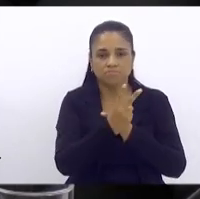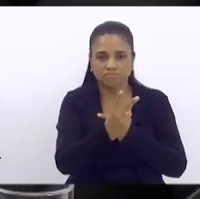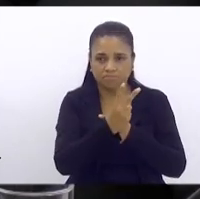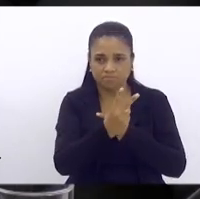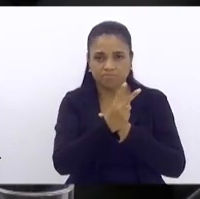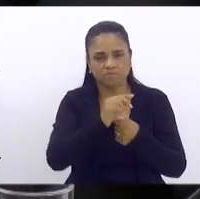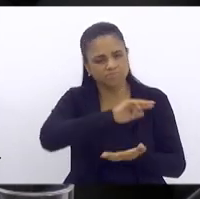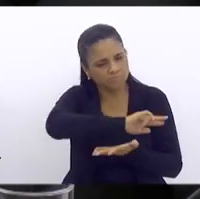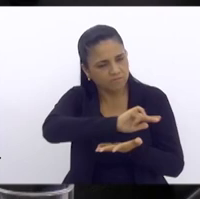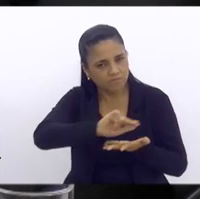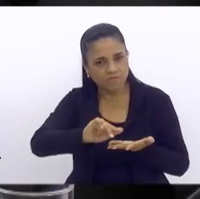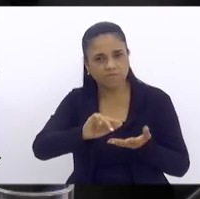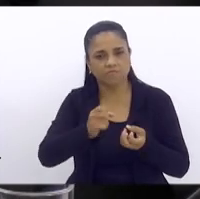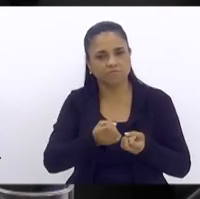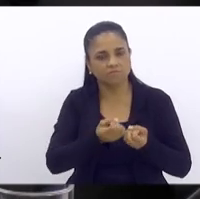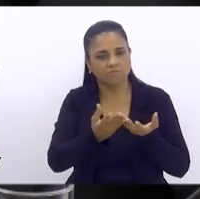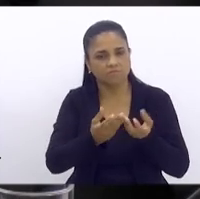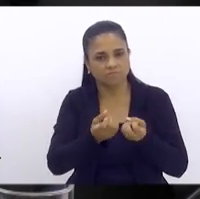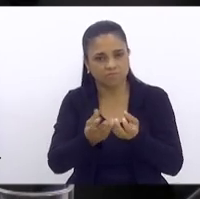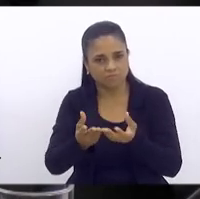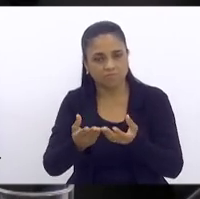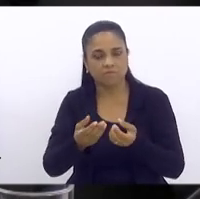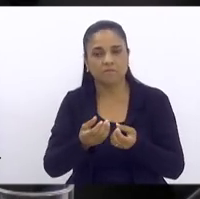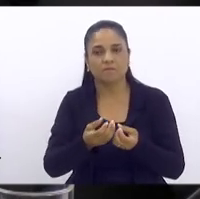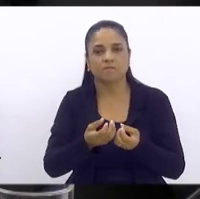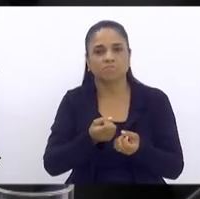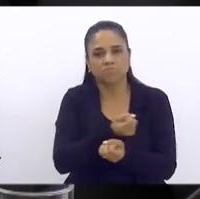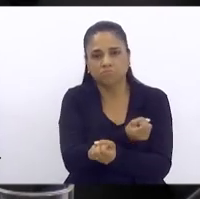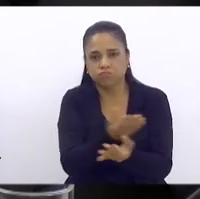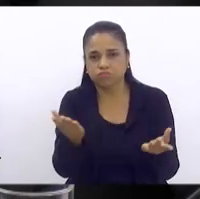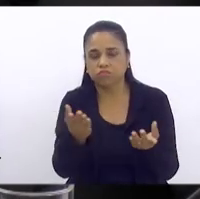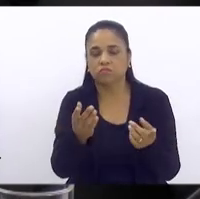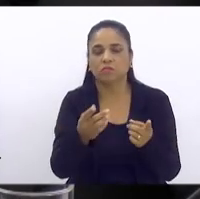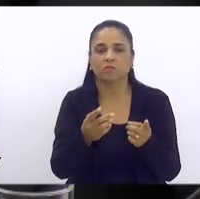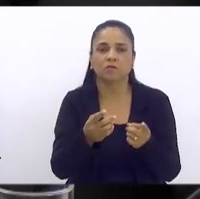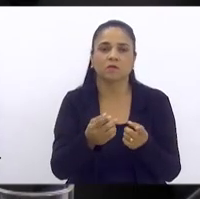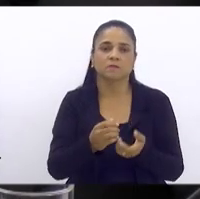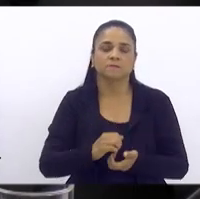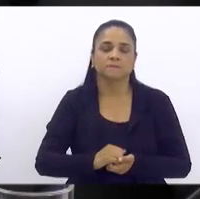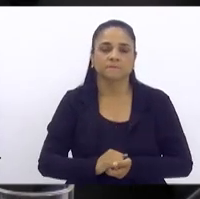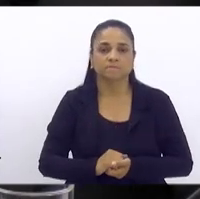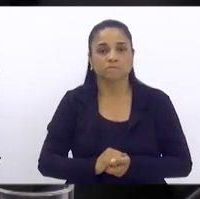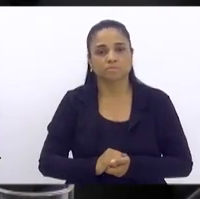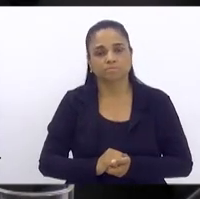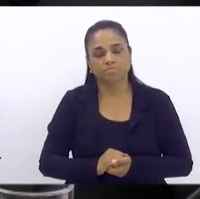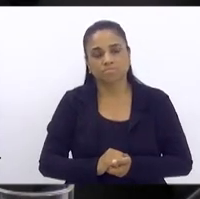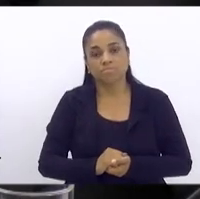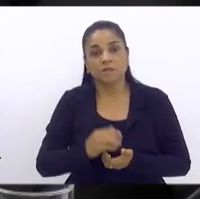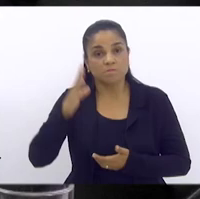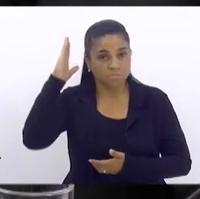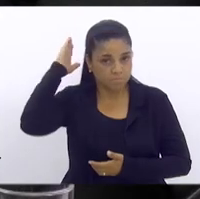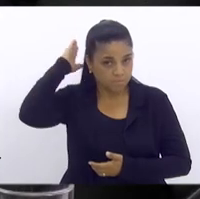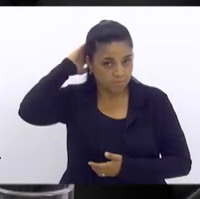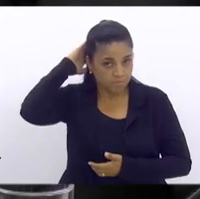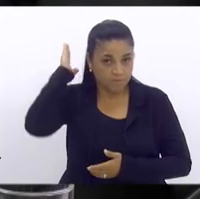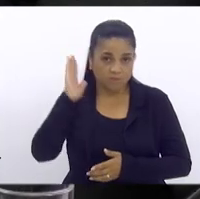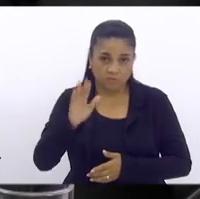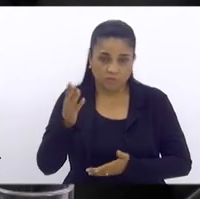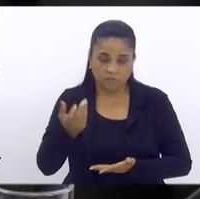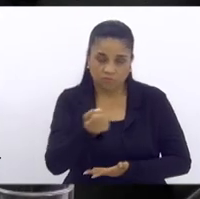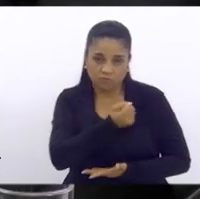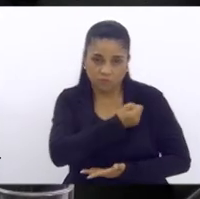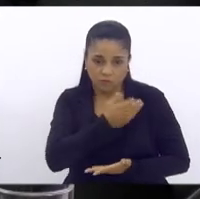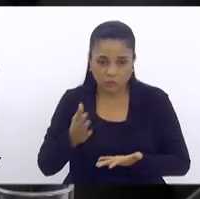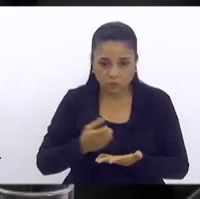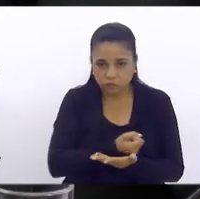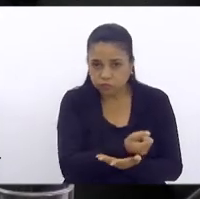caso, distribuídas e concedidas, parcialmente concedidas ou indeferidas. Na Paraíba, a gente já tem esses números, né, sobre a